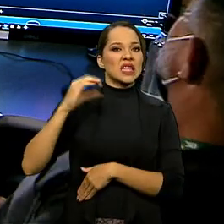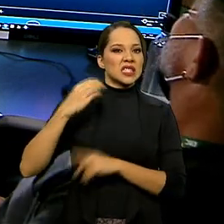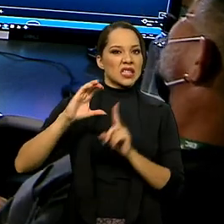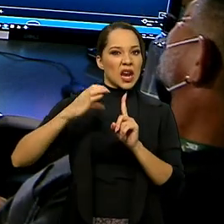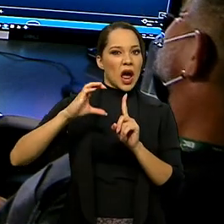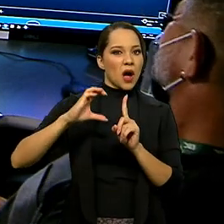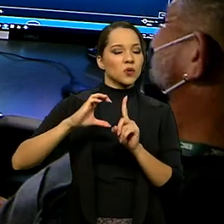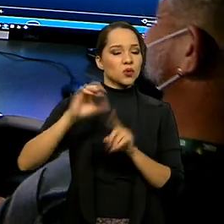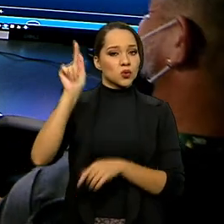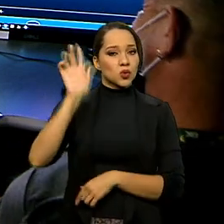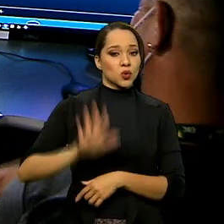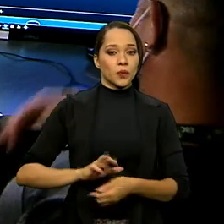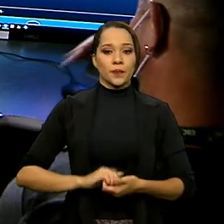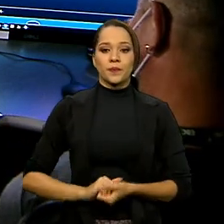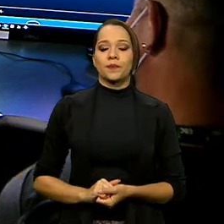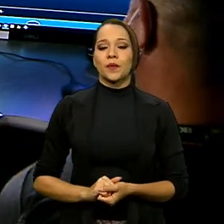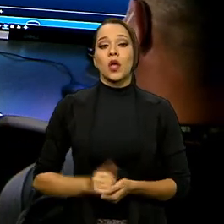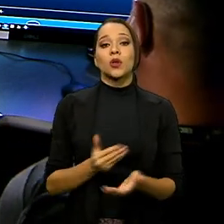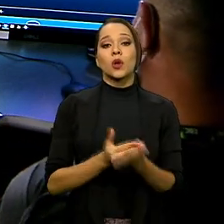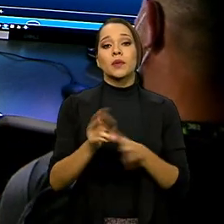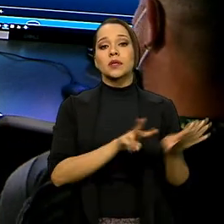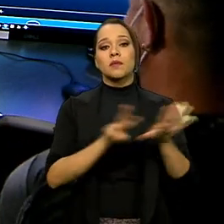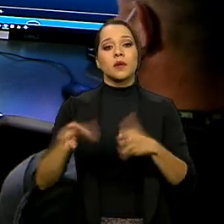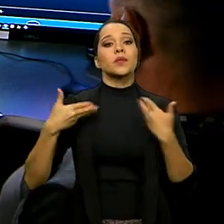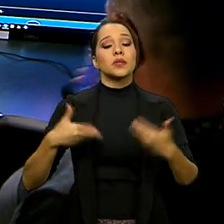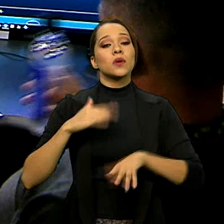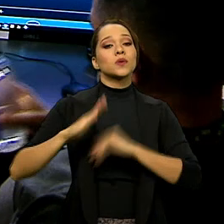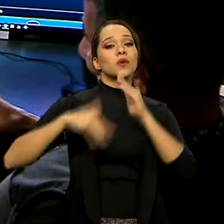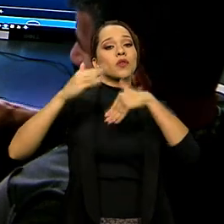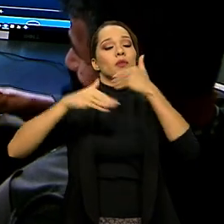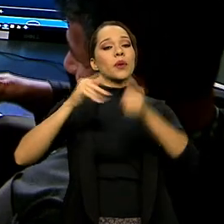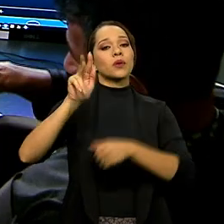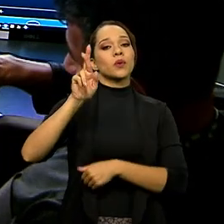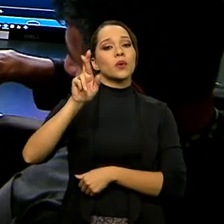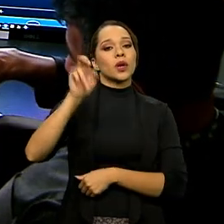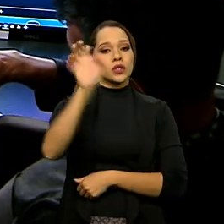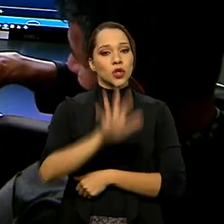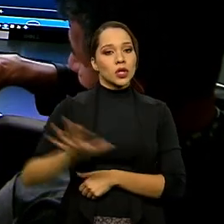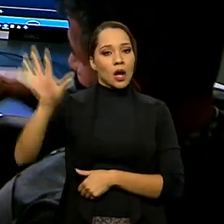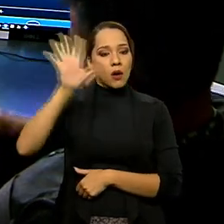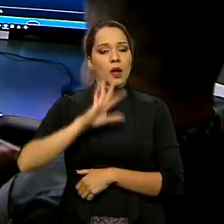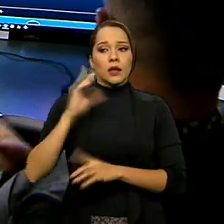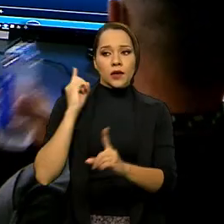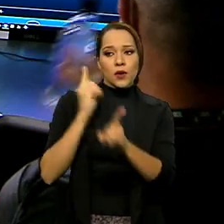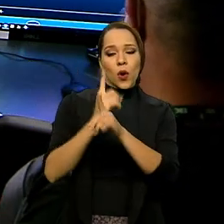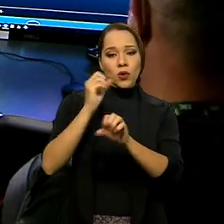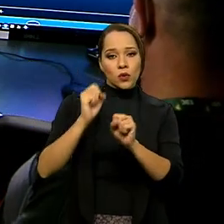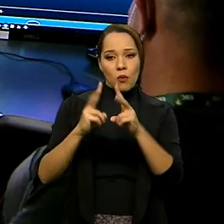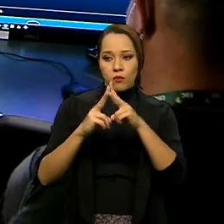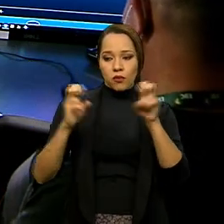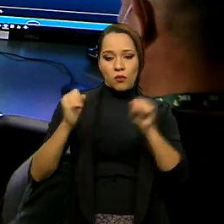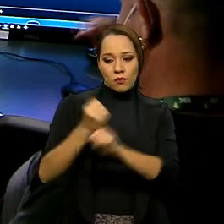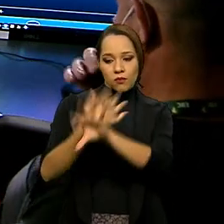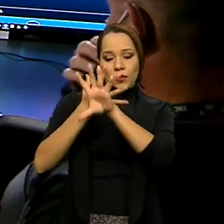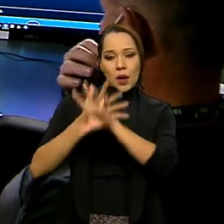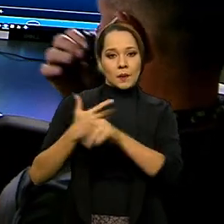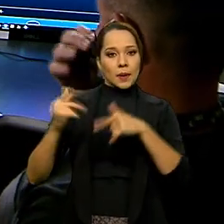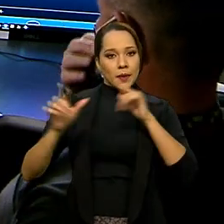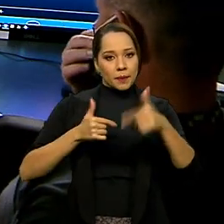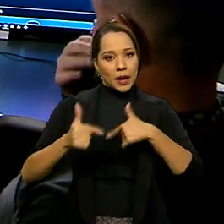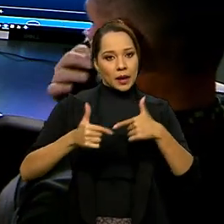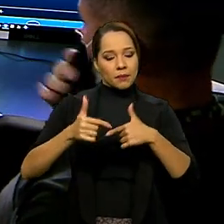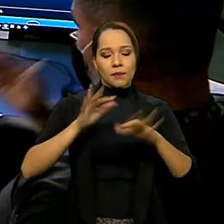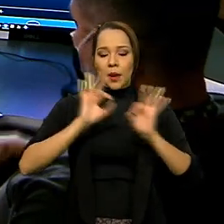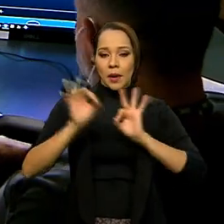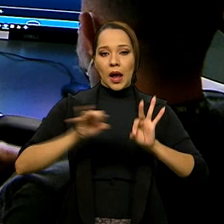na região sul. No início da semana, o Ministério do Desenvolvimento Regional promoveu um encontro virtual para preparar as defesas